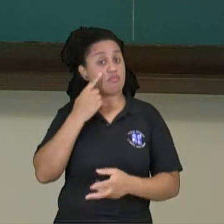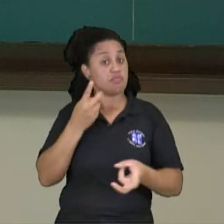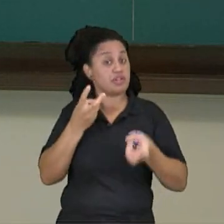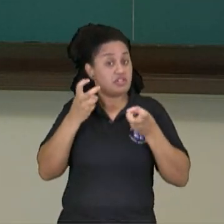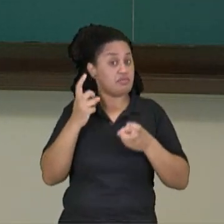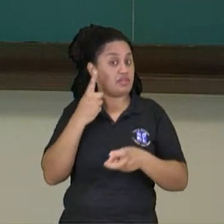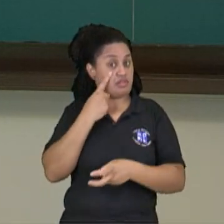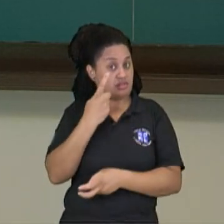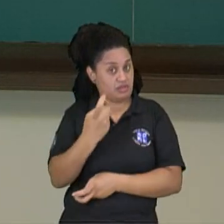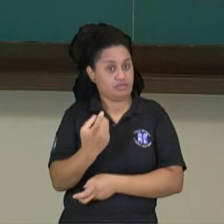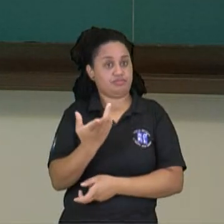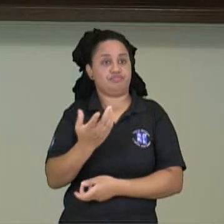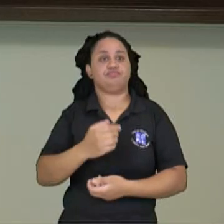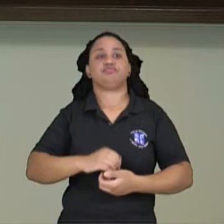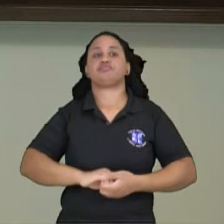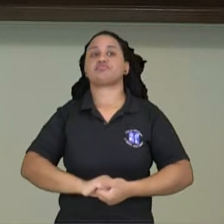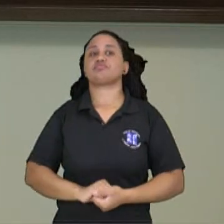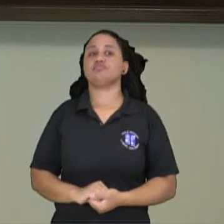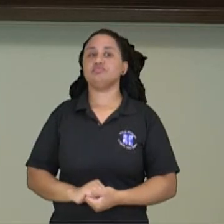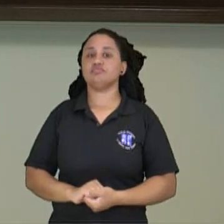interessante,